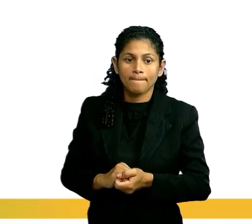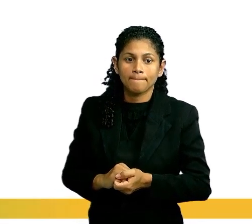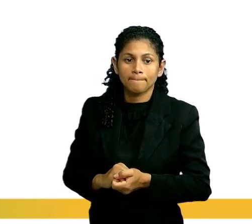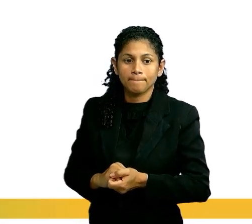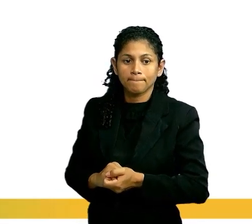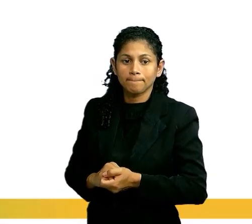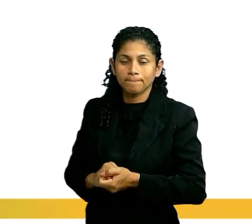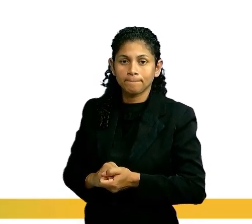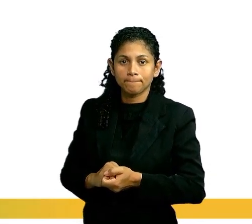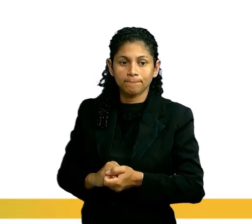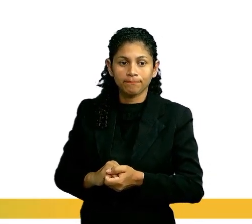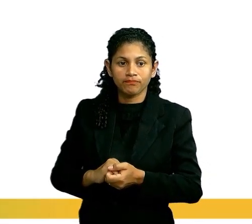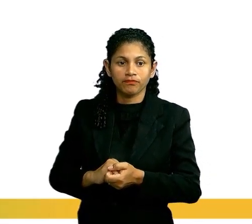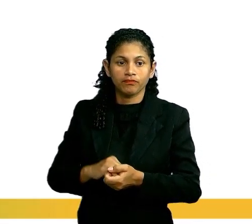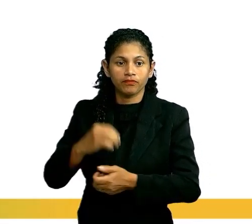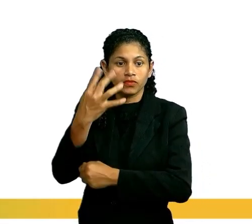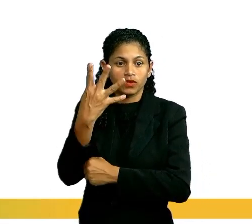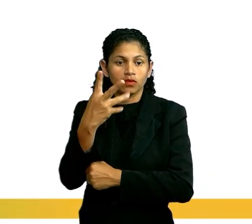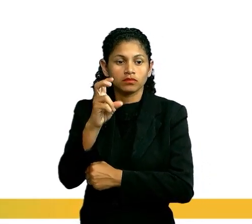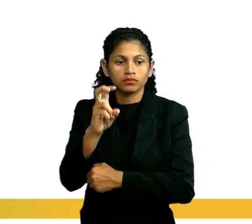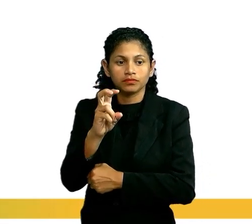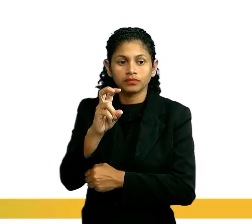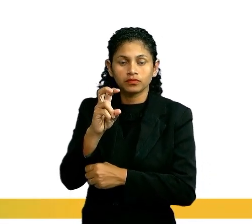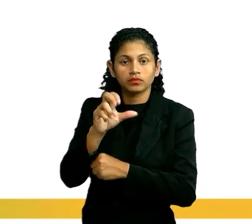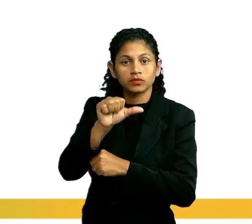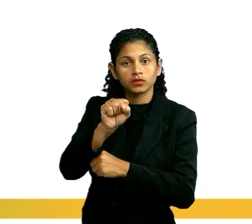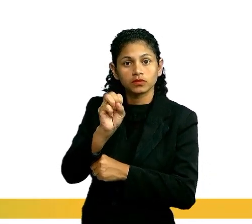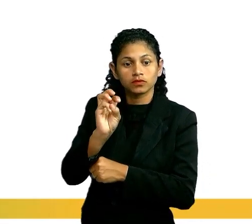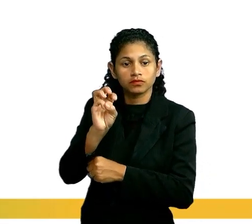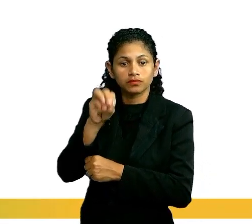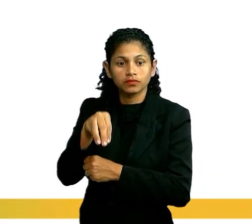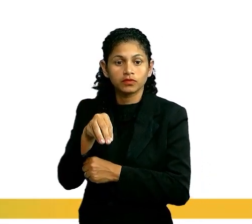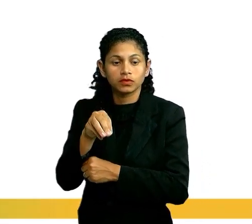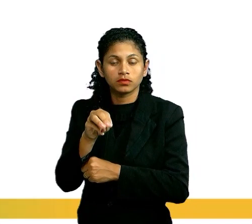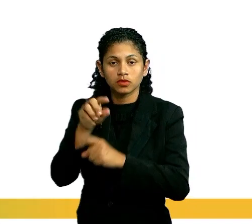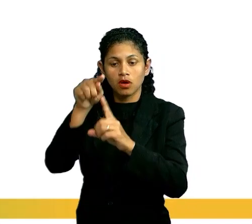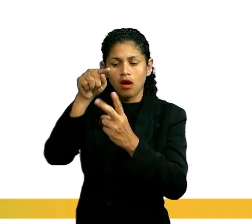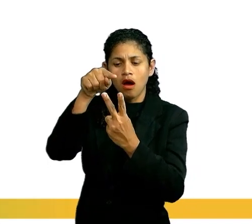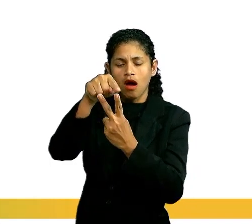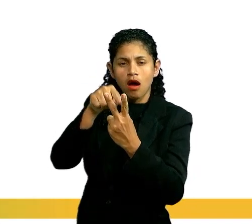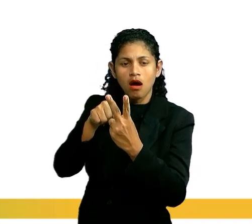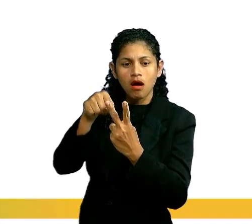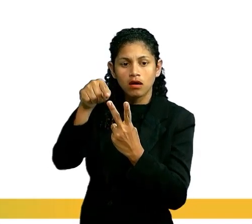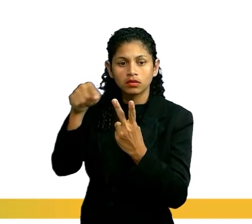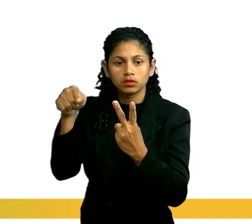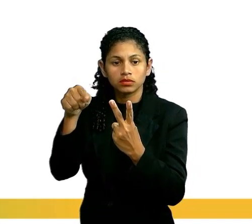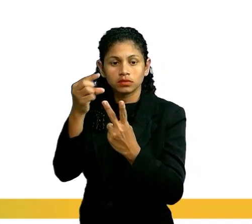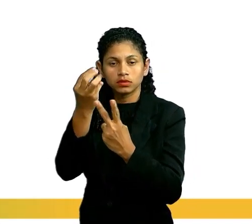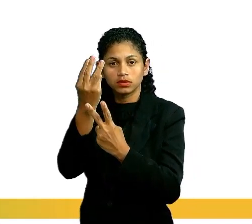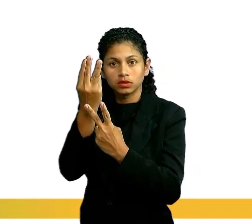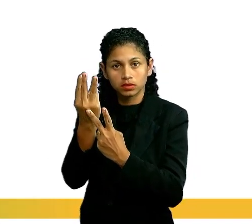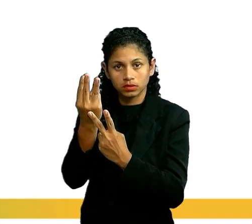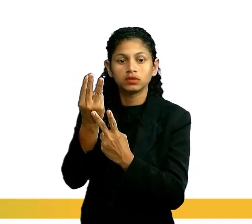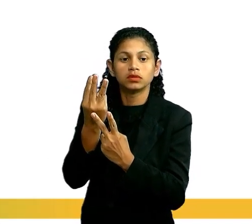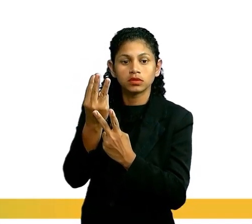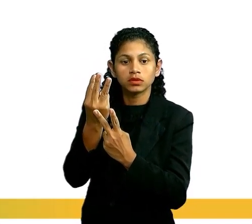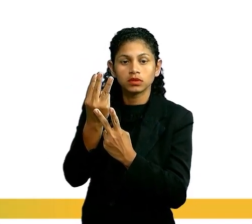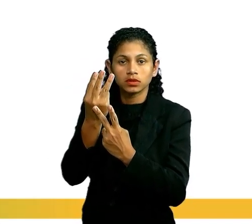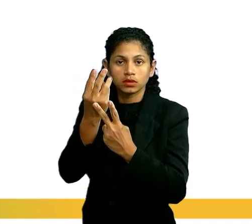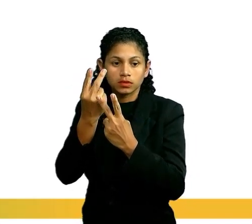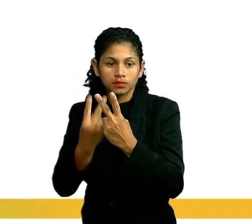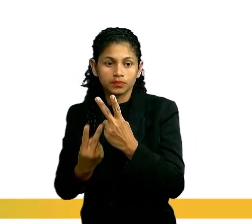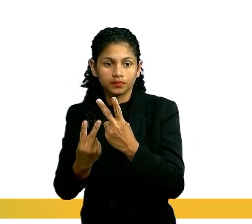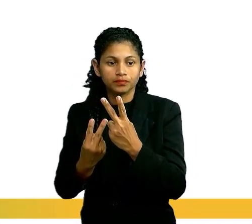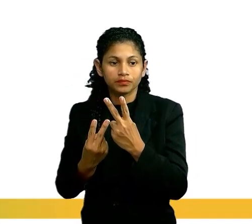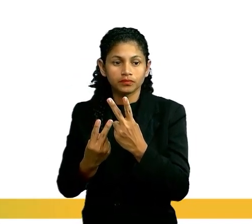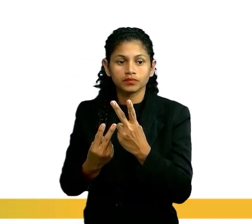45 é raiz de 2 sobre 2. E o seno de 60 é raiz de 3 sobre 2. Já o cosseno de 30 é raiz de